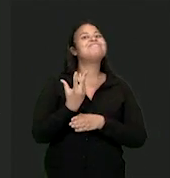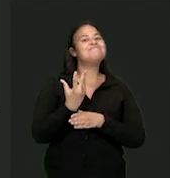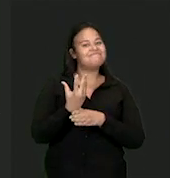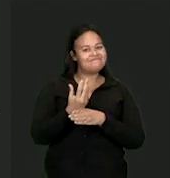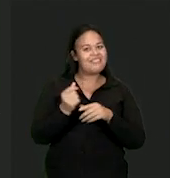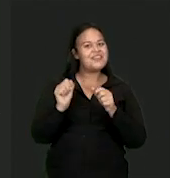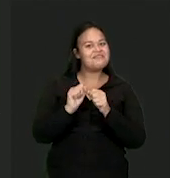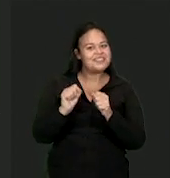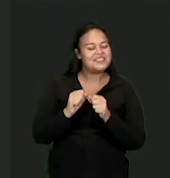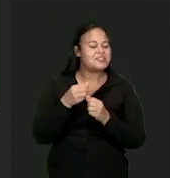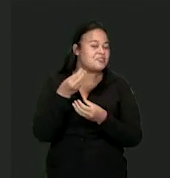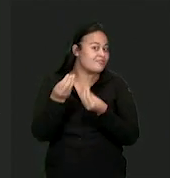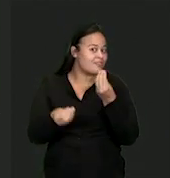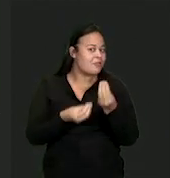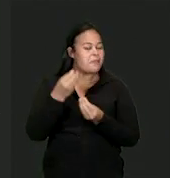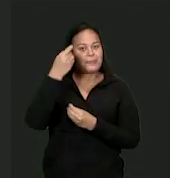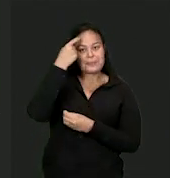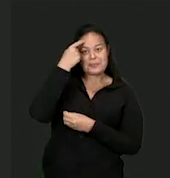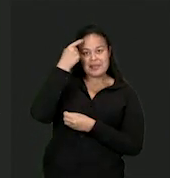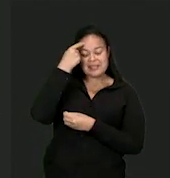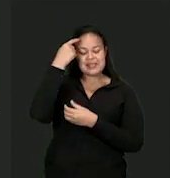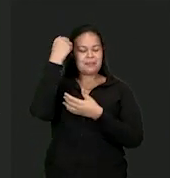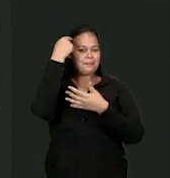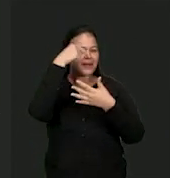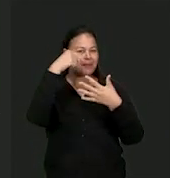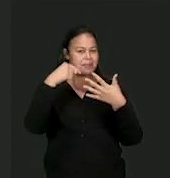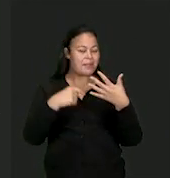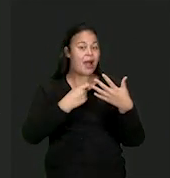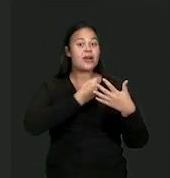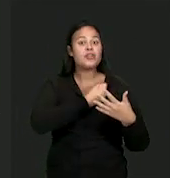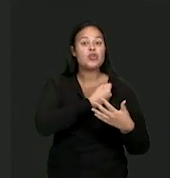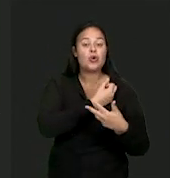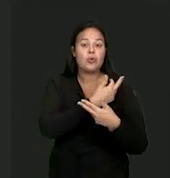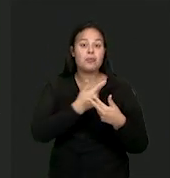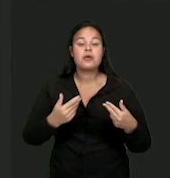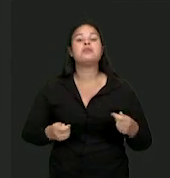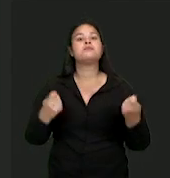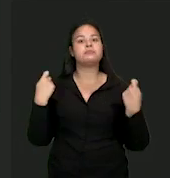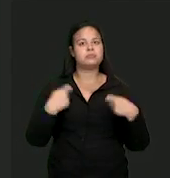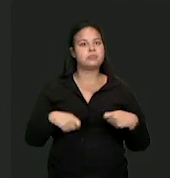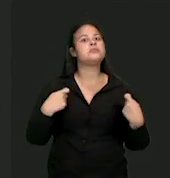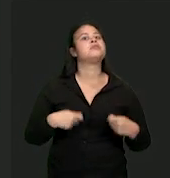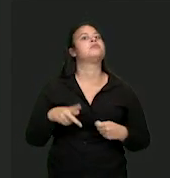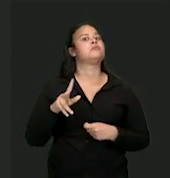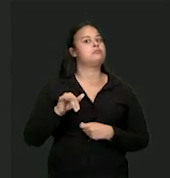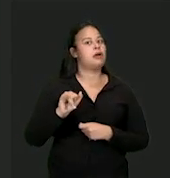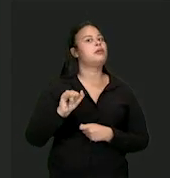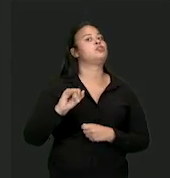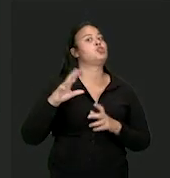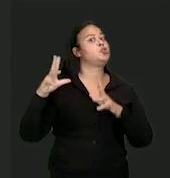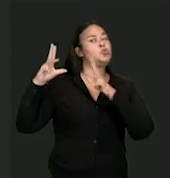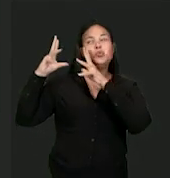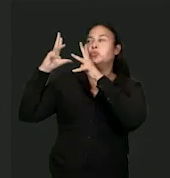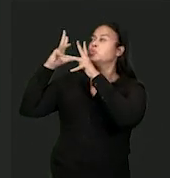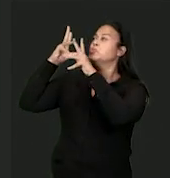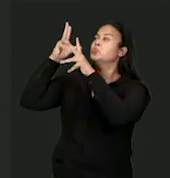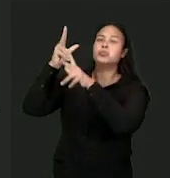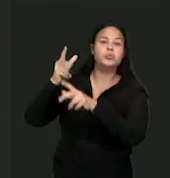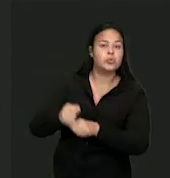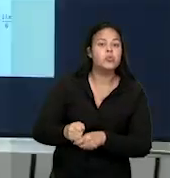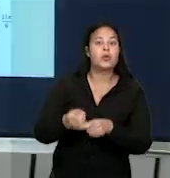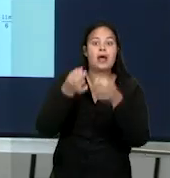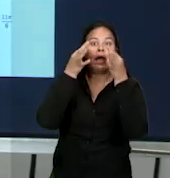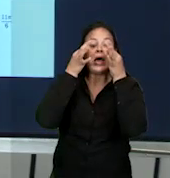faz ele, como que a gente pensa nesses números, e você vai precisar de todos esses valores. Então eu gostaria que você prestasse